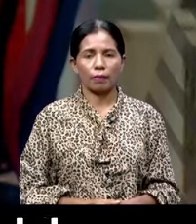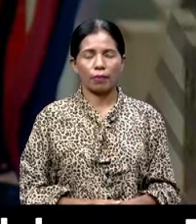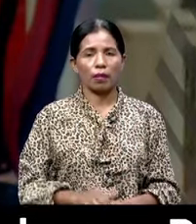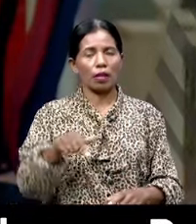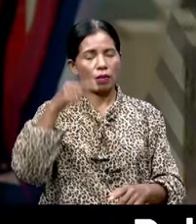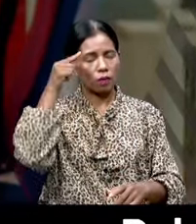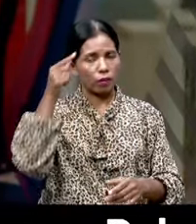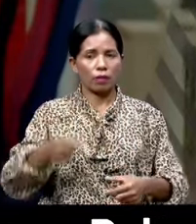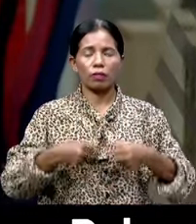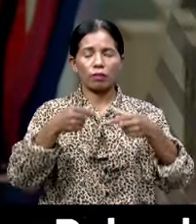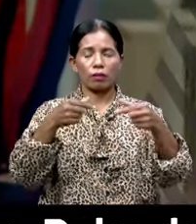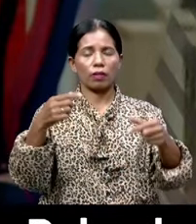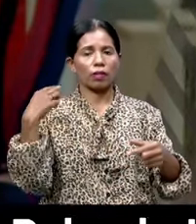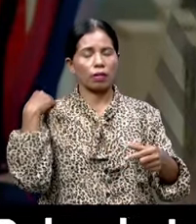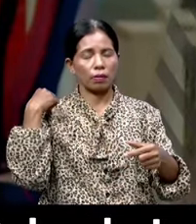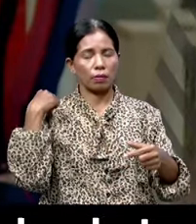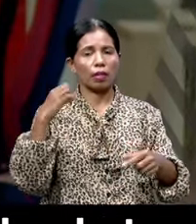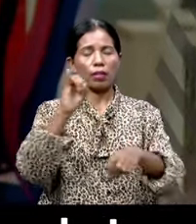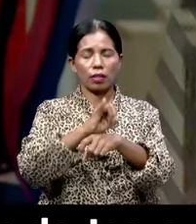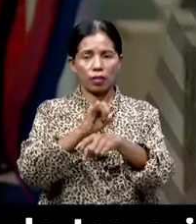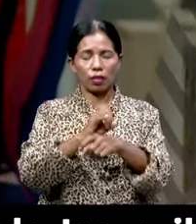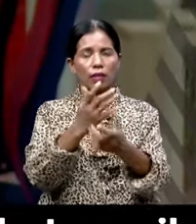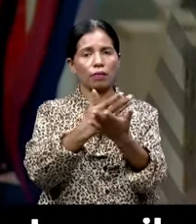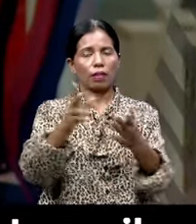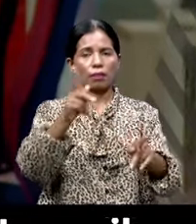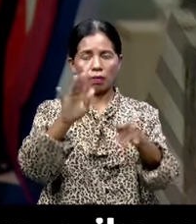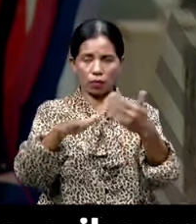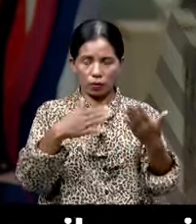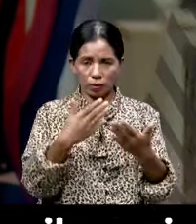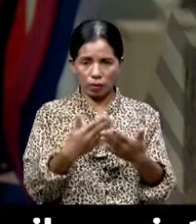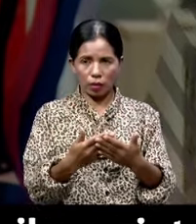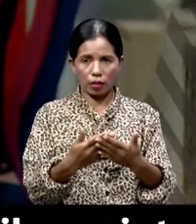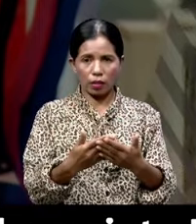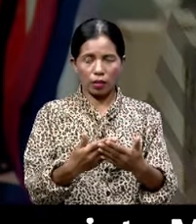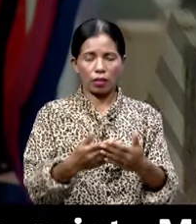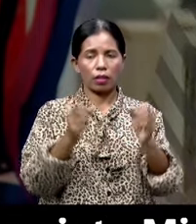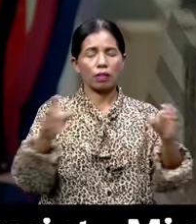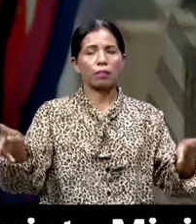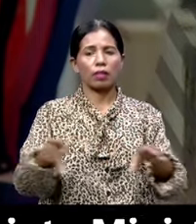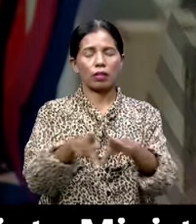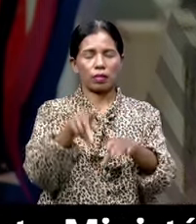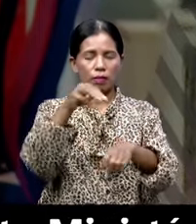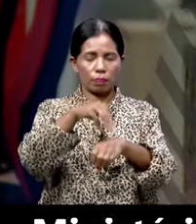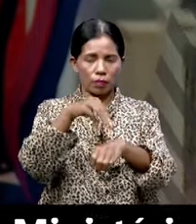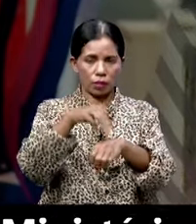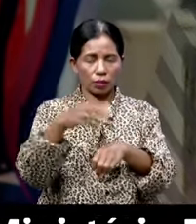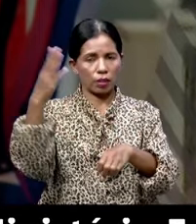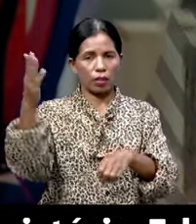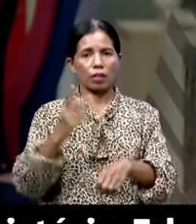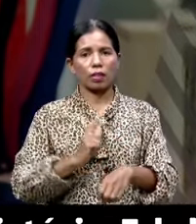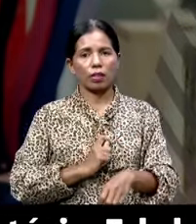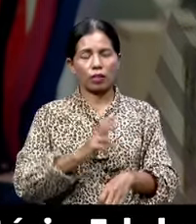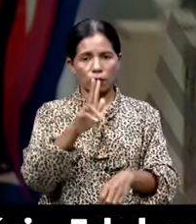Governo entrega una camisola a la iglesia, nebesa y faje basaranisira, ato participa misa hija tacitolo.